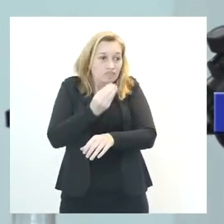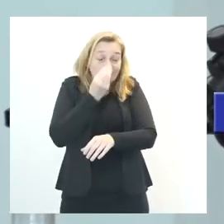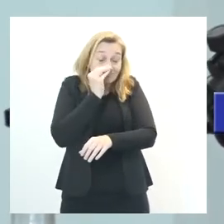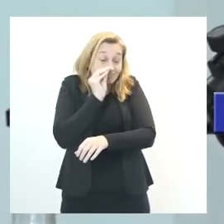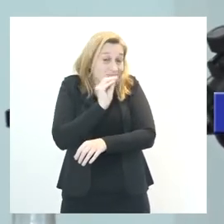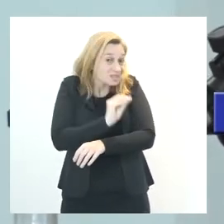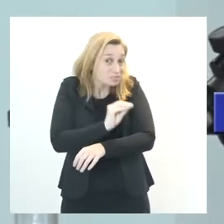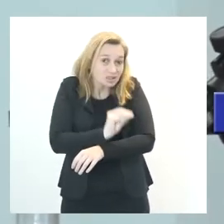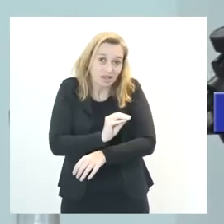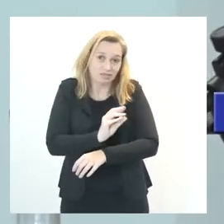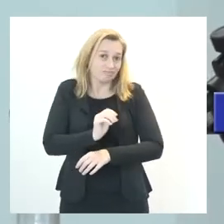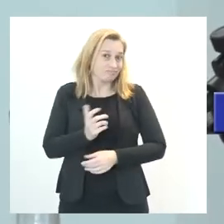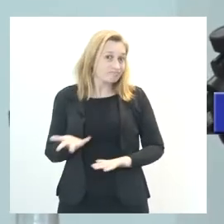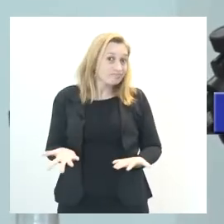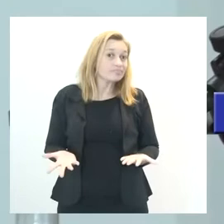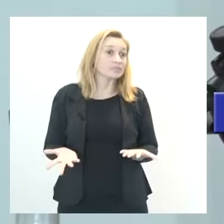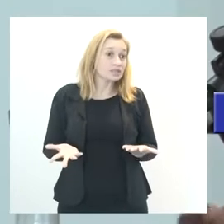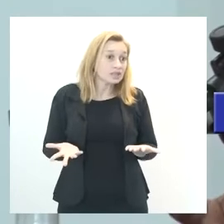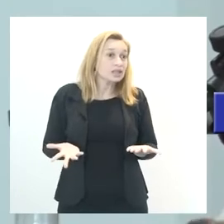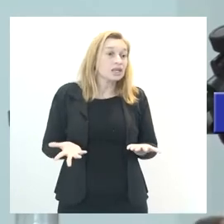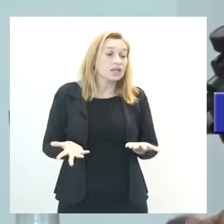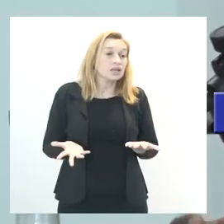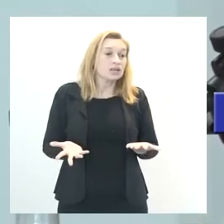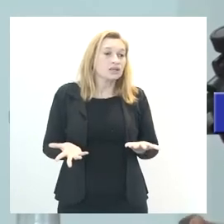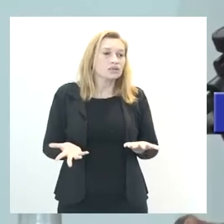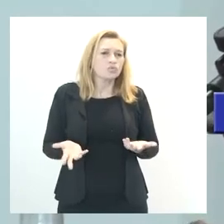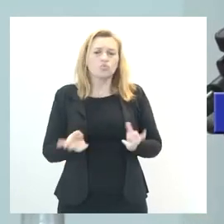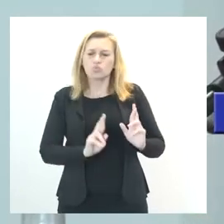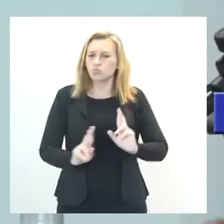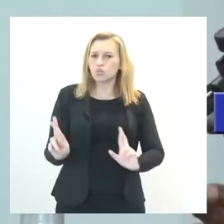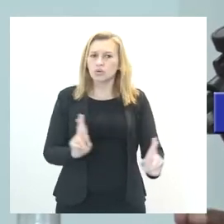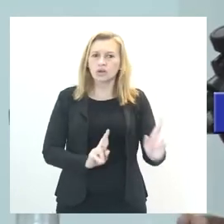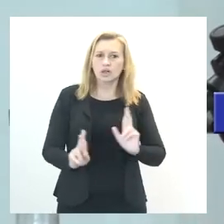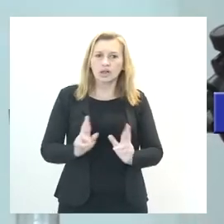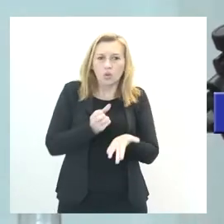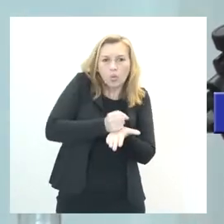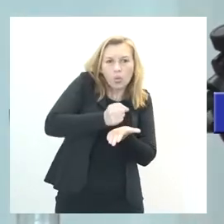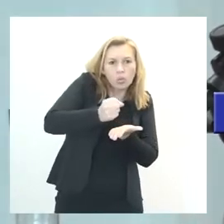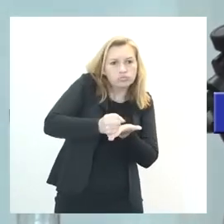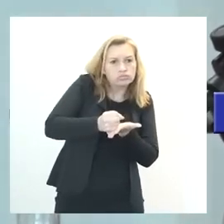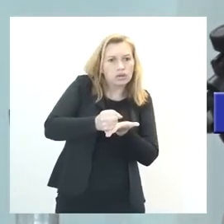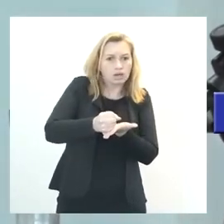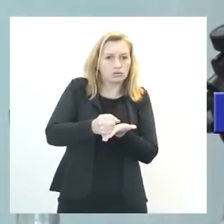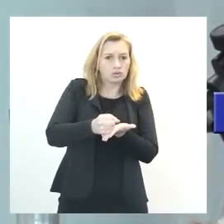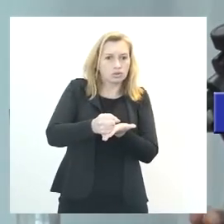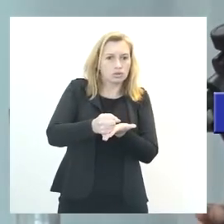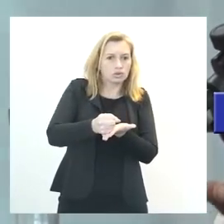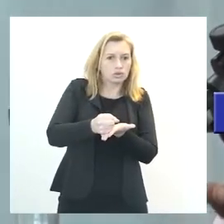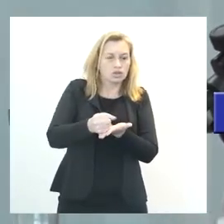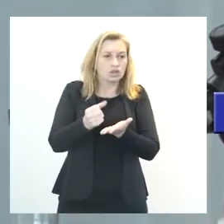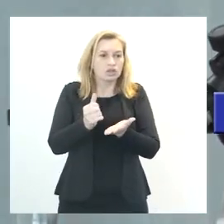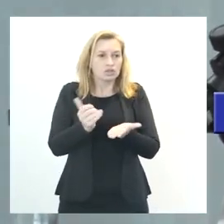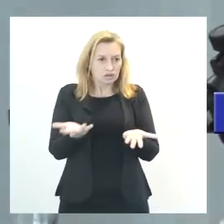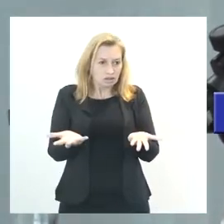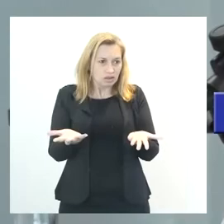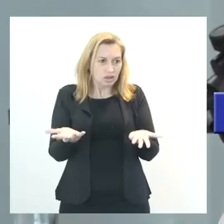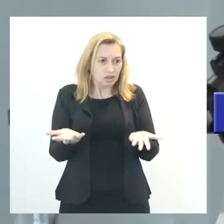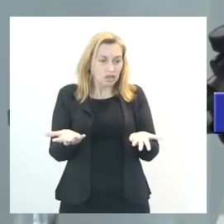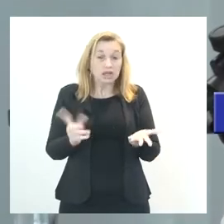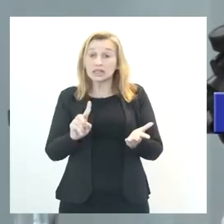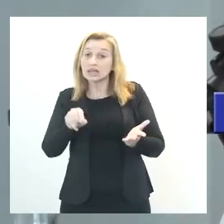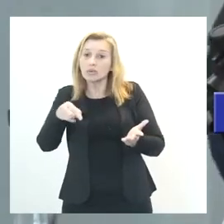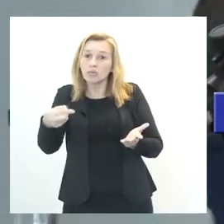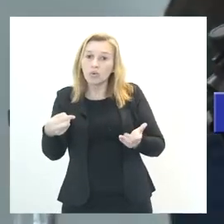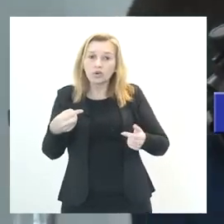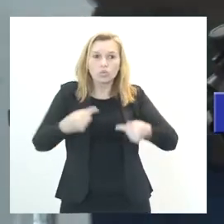o estado estabeleceu uma relação de contrato de concessão de forma promíscua do